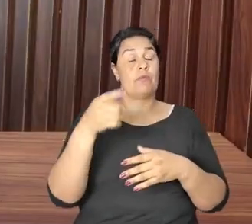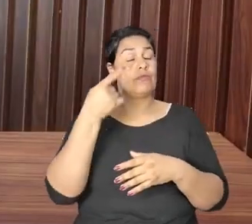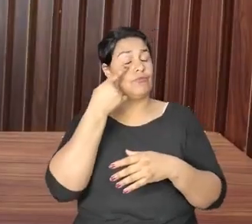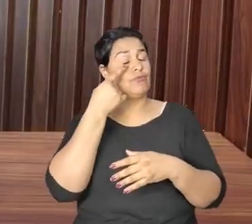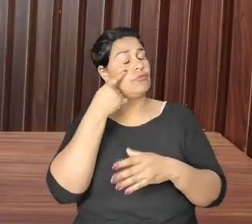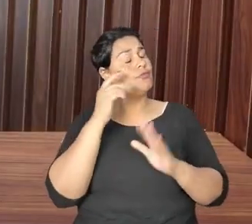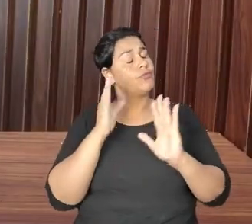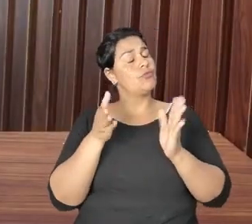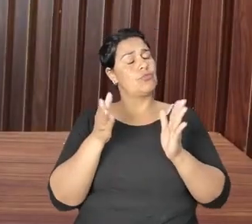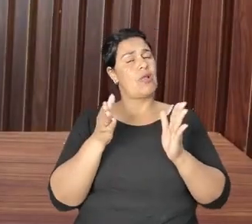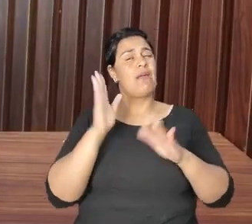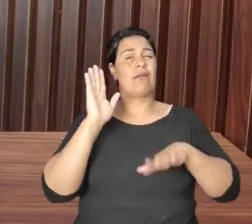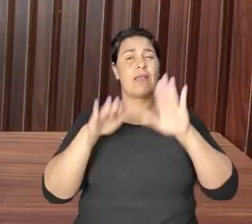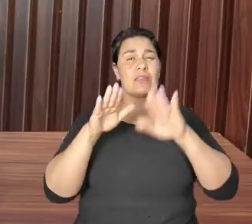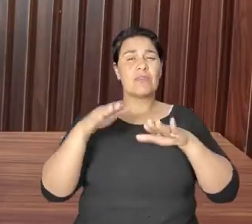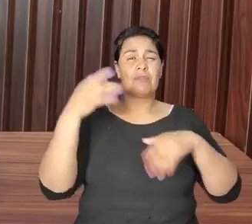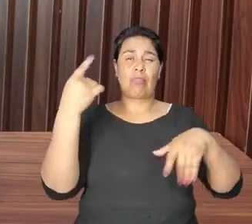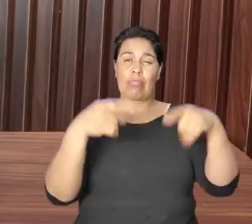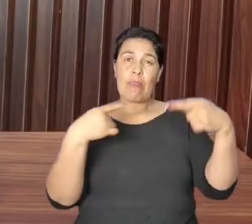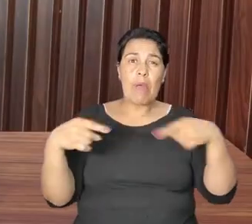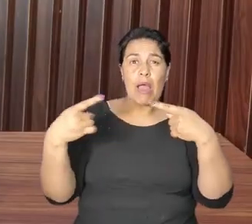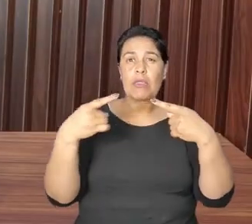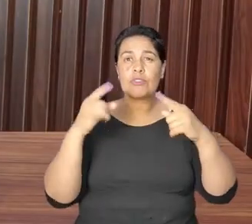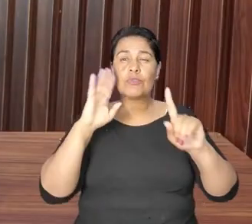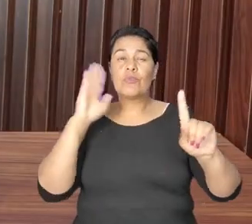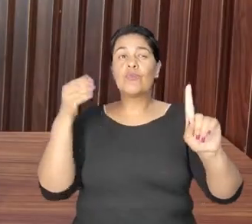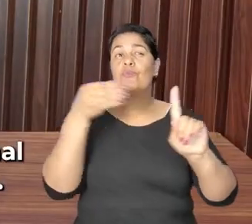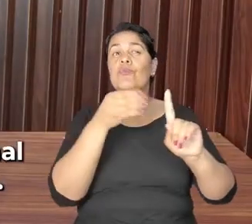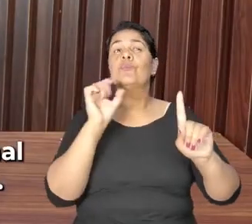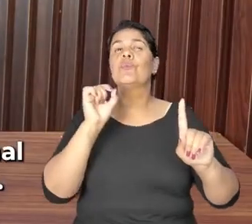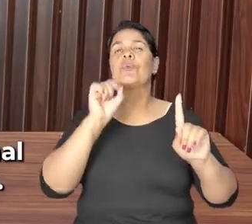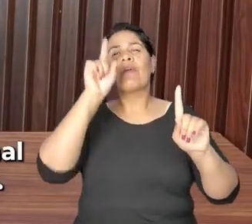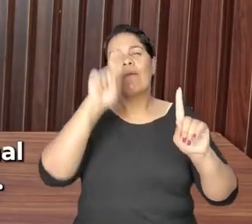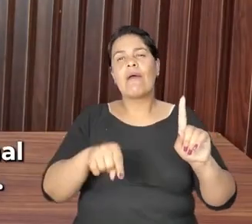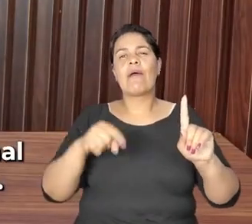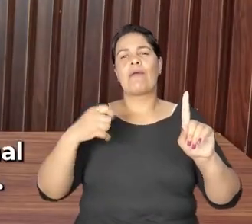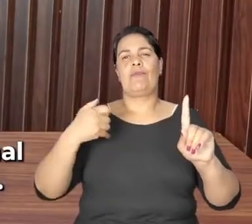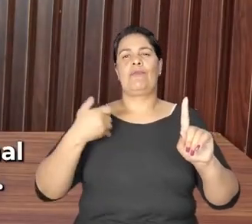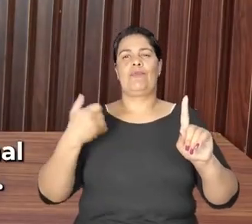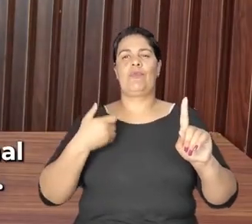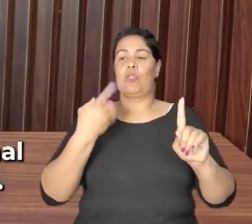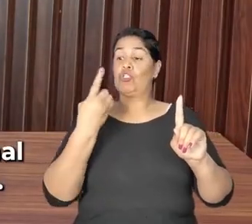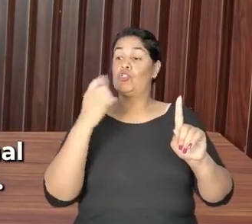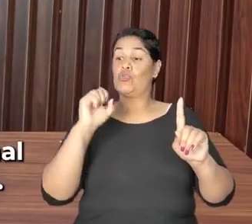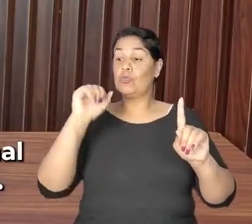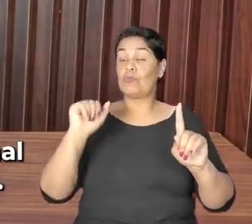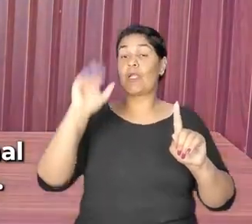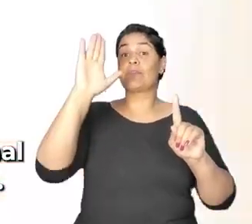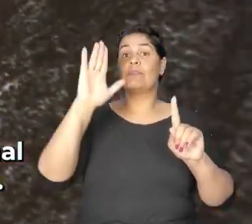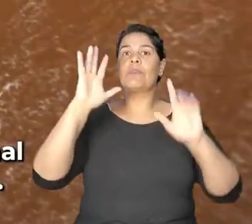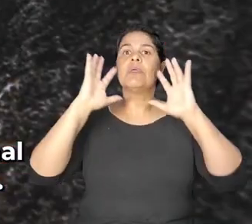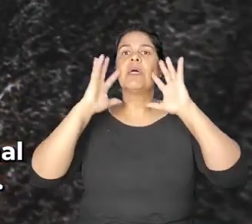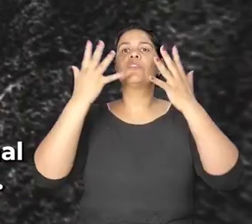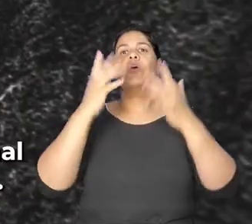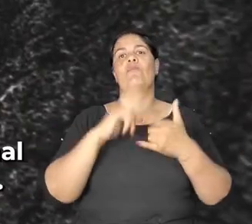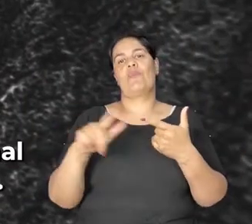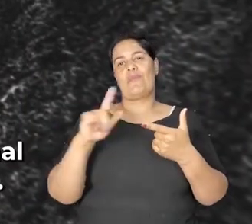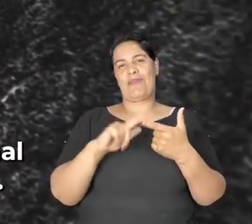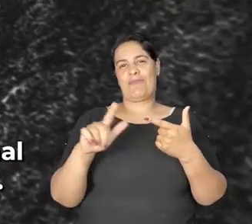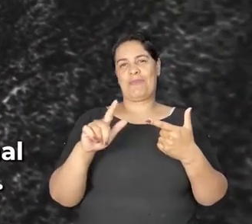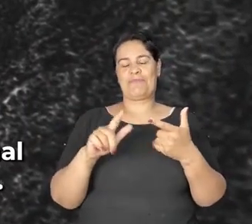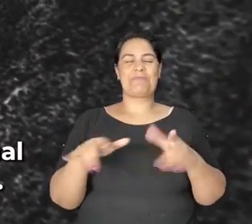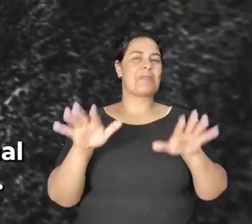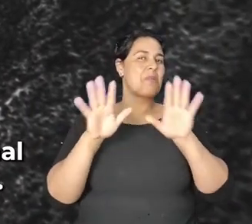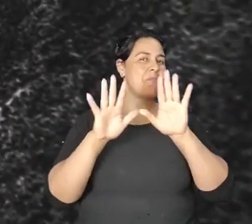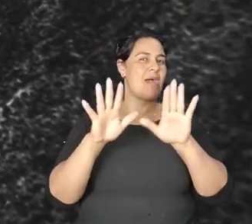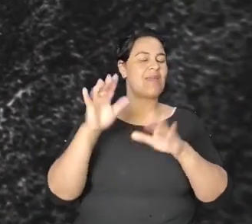ter acompanhado que muitos desses debates acabam se direcionando para a maioridade penal, como solução de